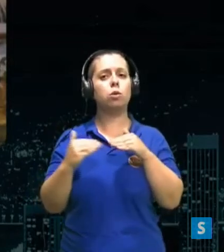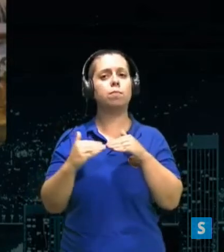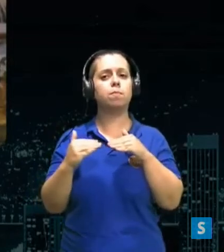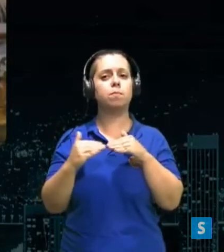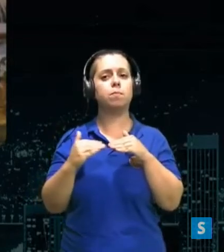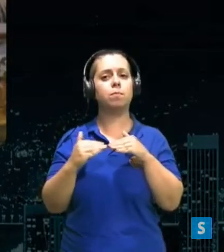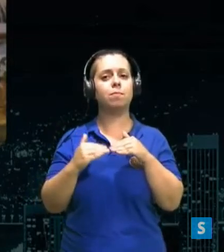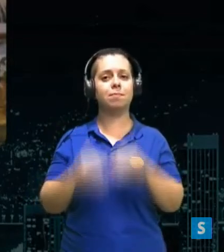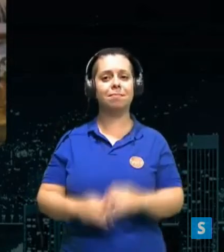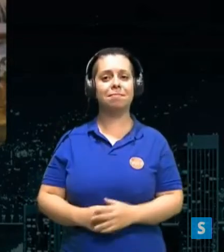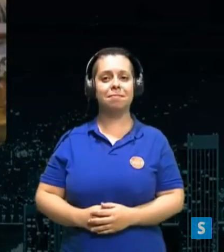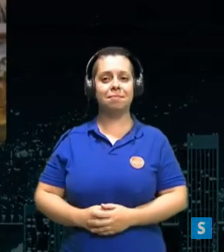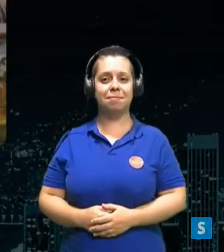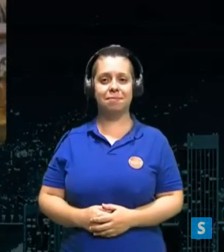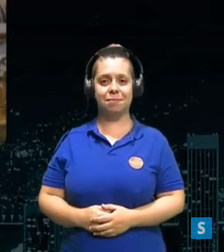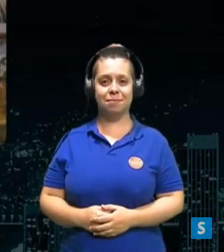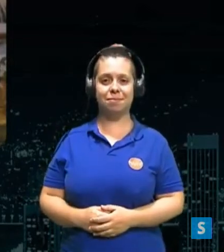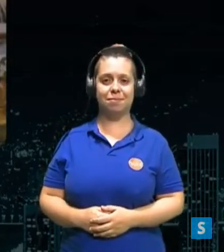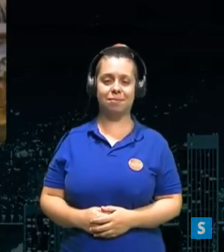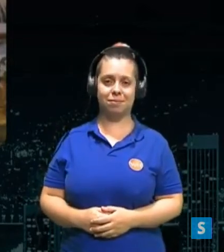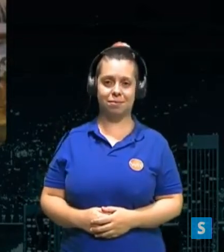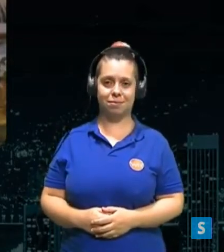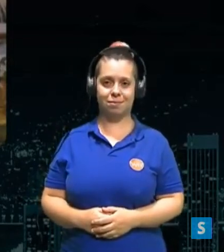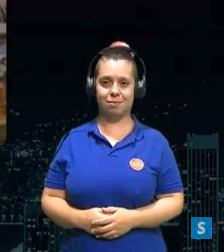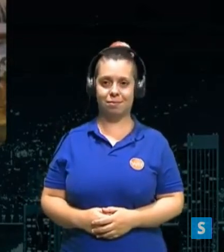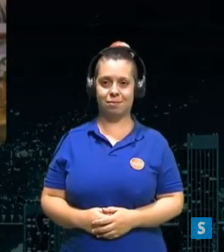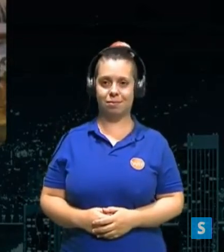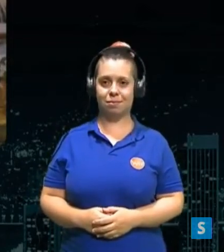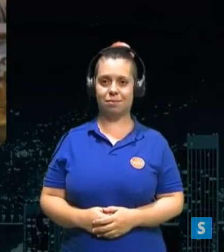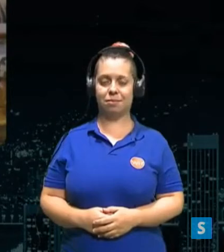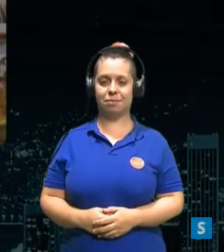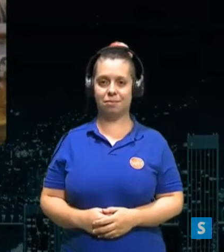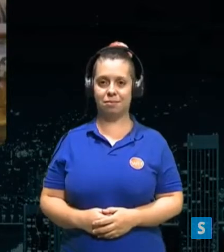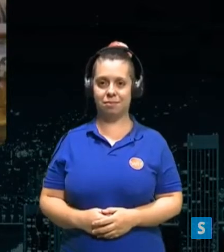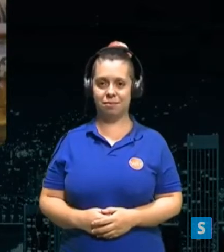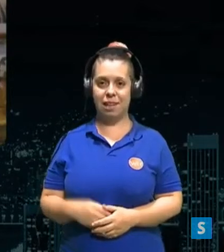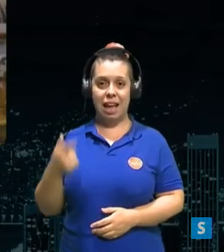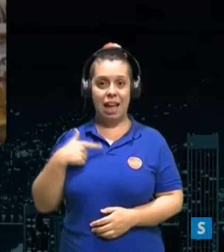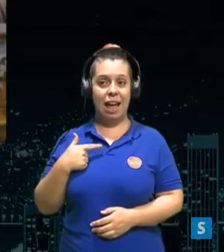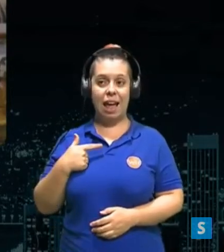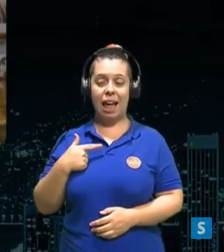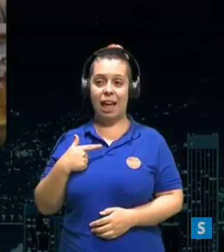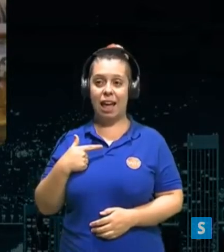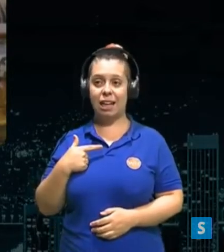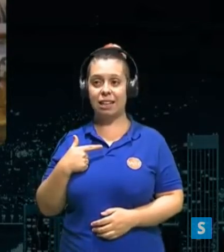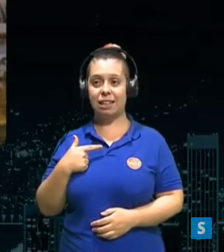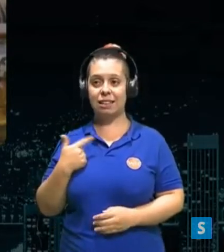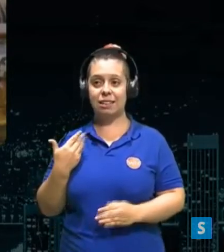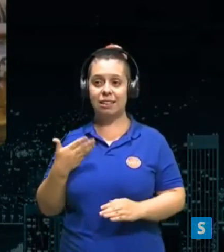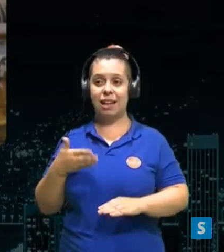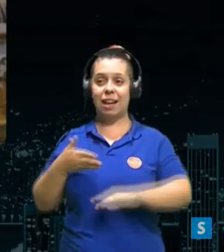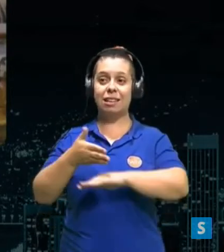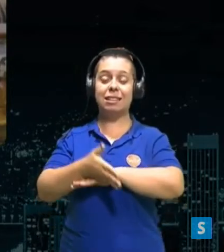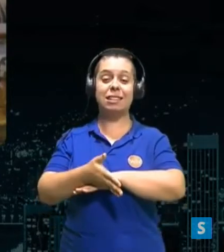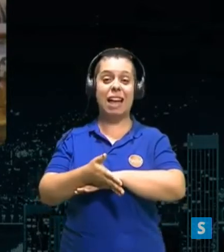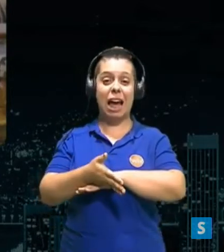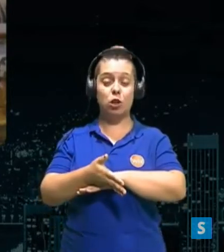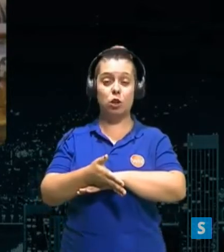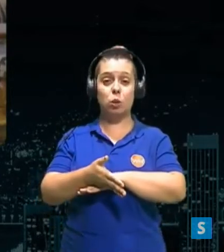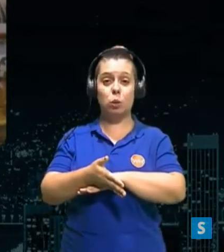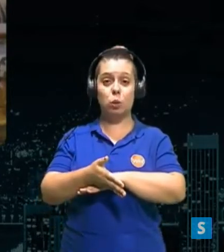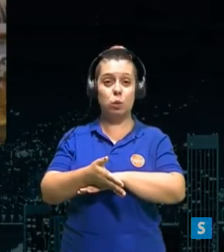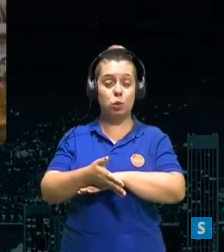com acesso à autodeterminação você já não